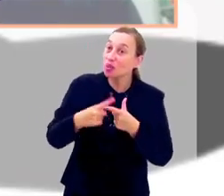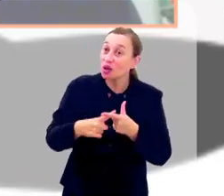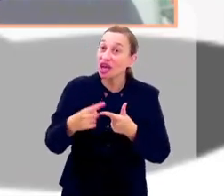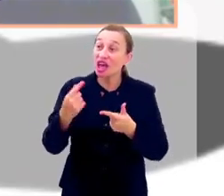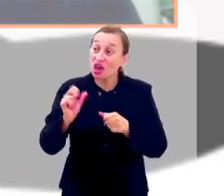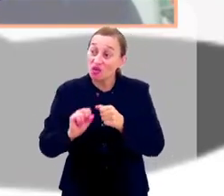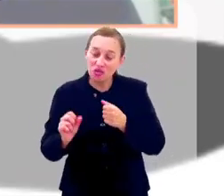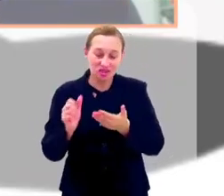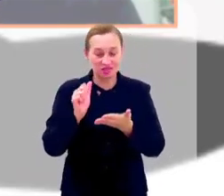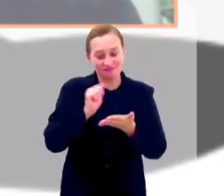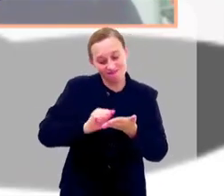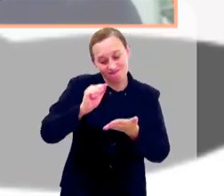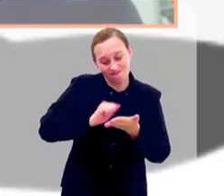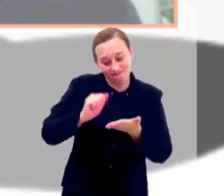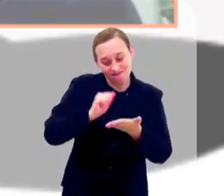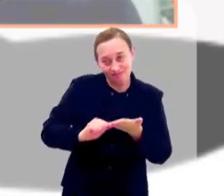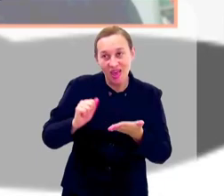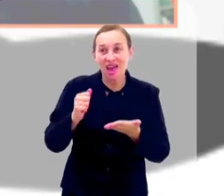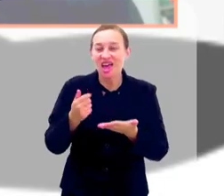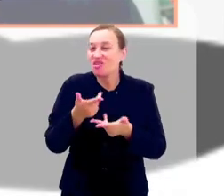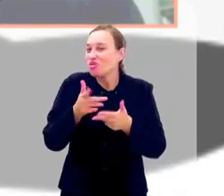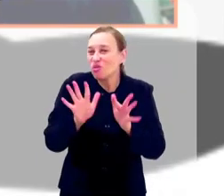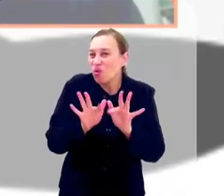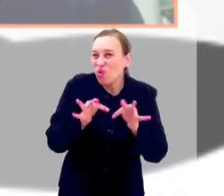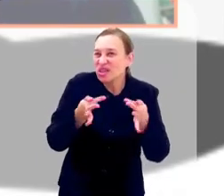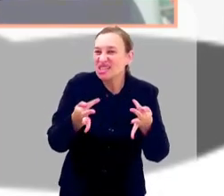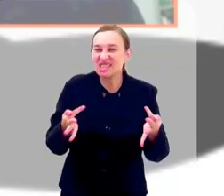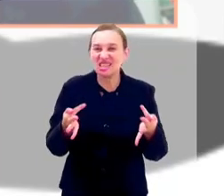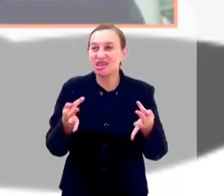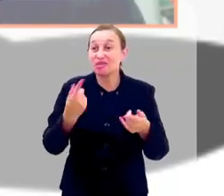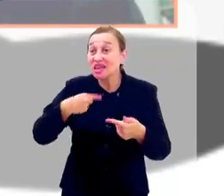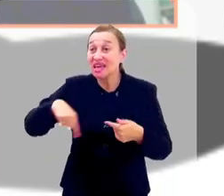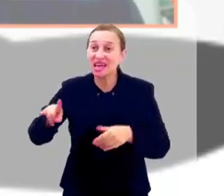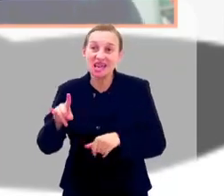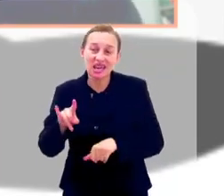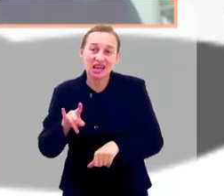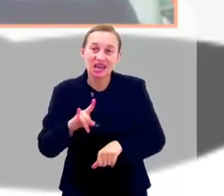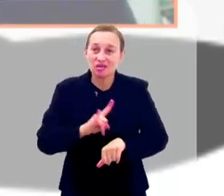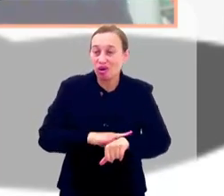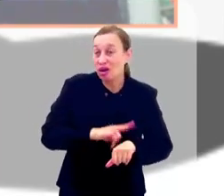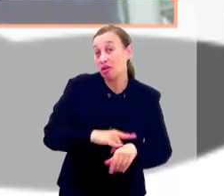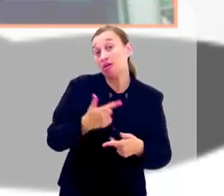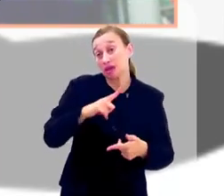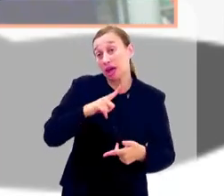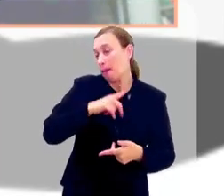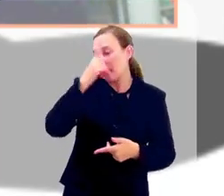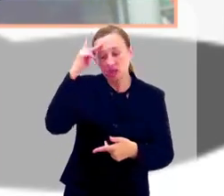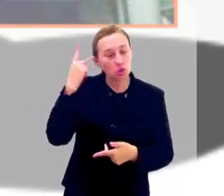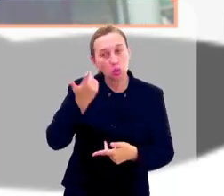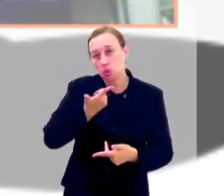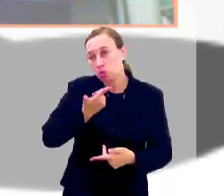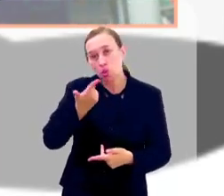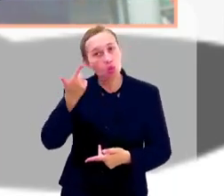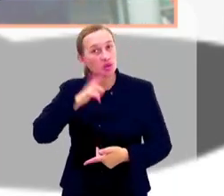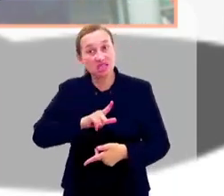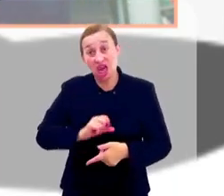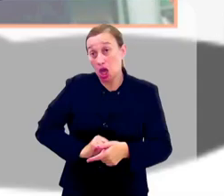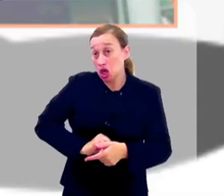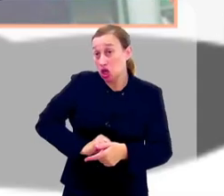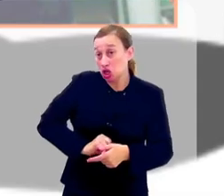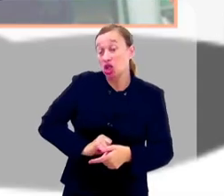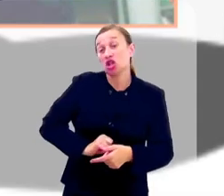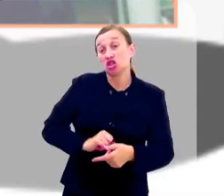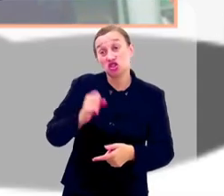feliz porque eu consigo... E coisas simples, talvez, né? Conseguir ir ao banheiro, por exemplo, que tem gente que não consegue, que está com aquele tipo